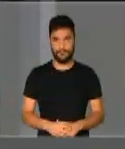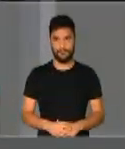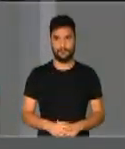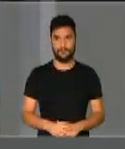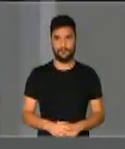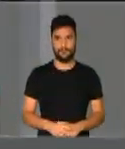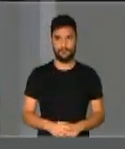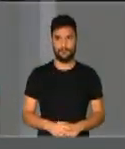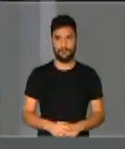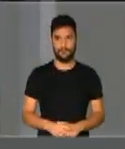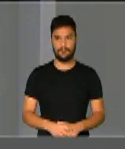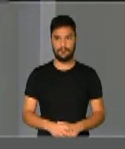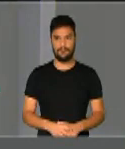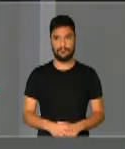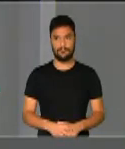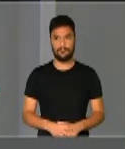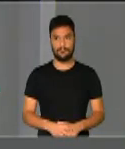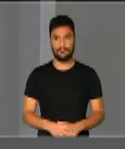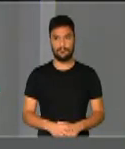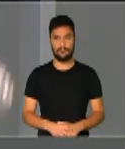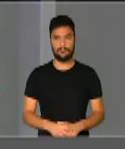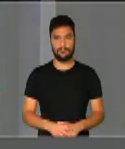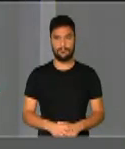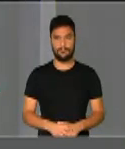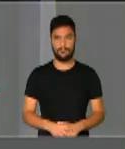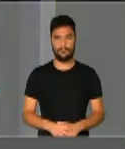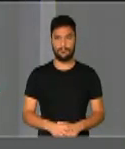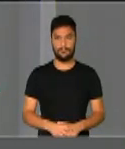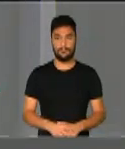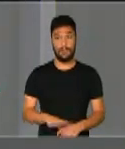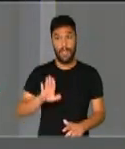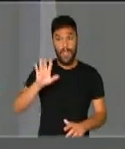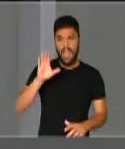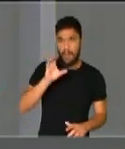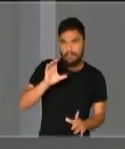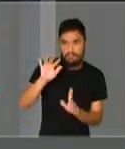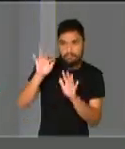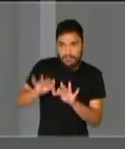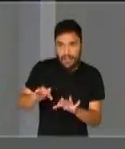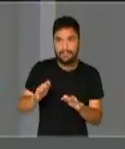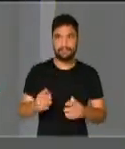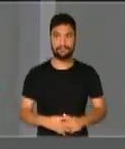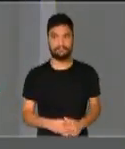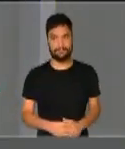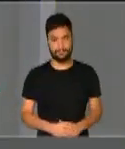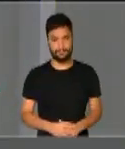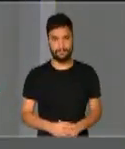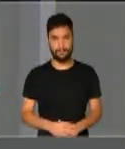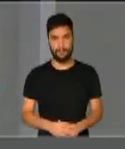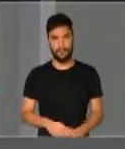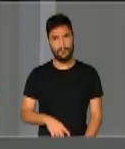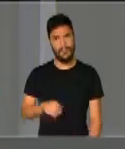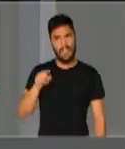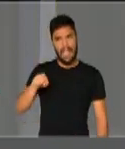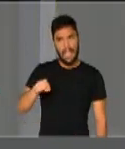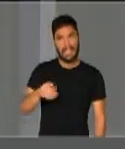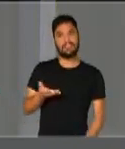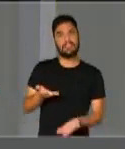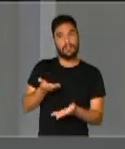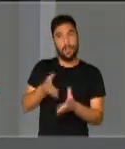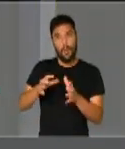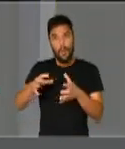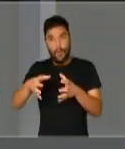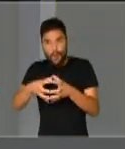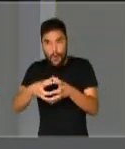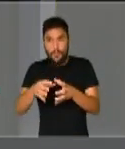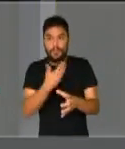Presidente. Som, presidente. Para concluir, presidente, essa derrota da base